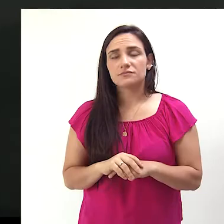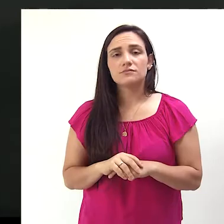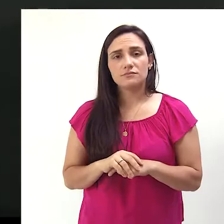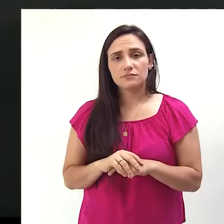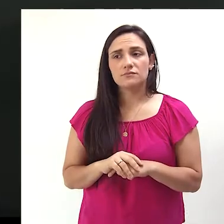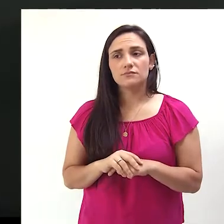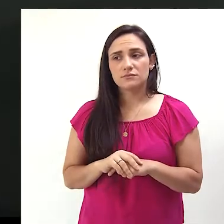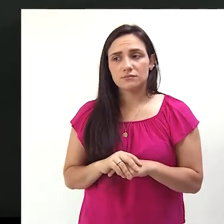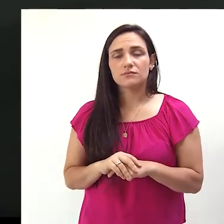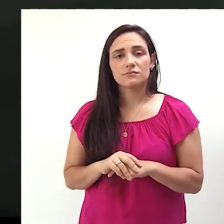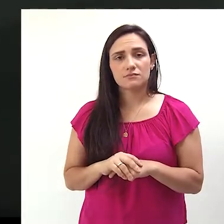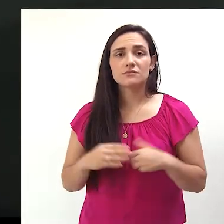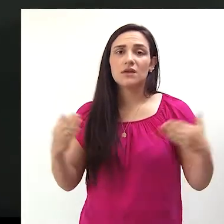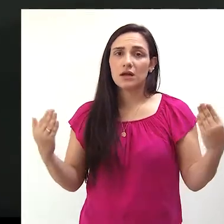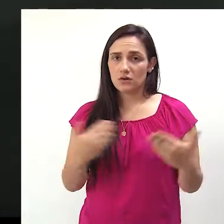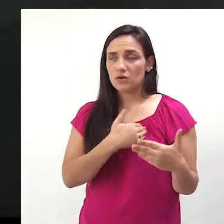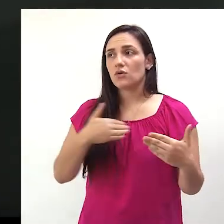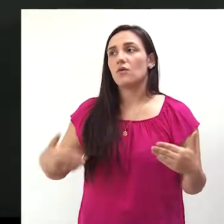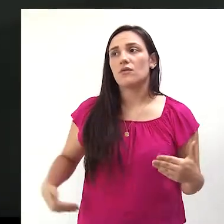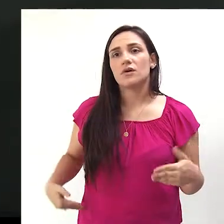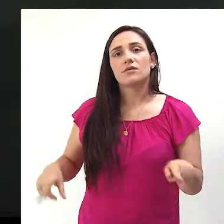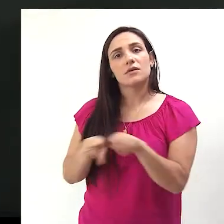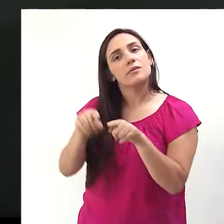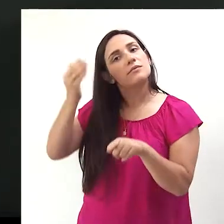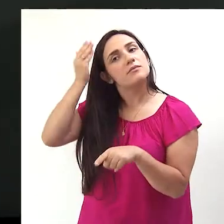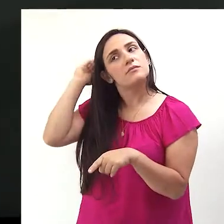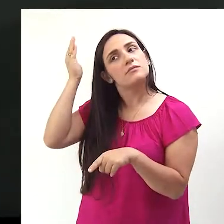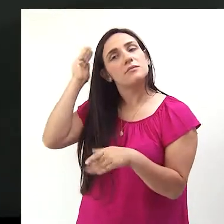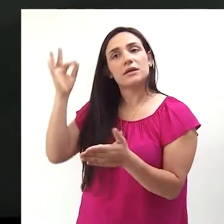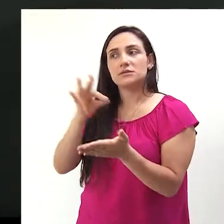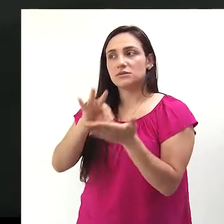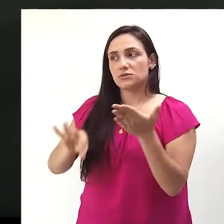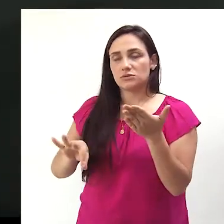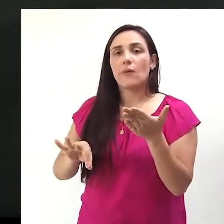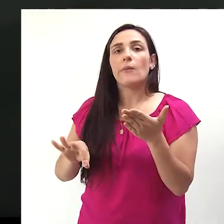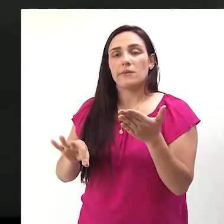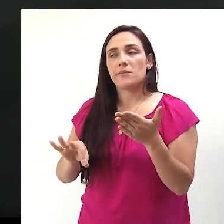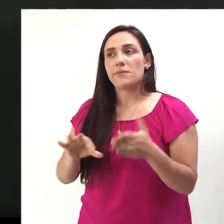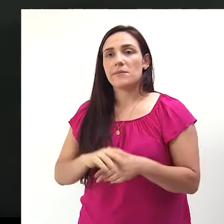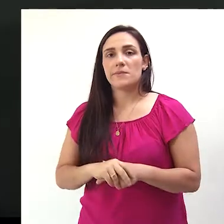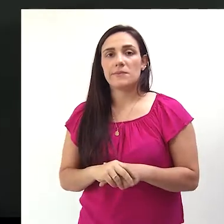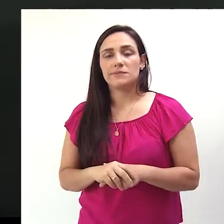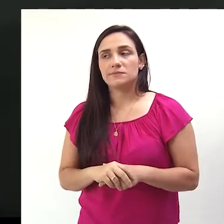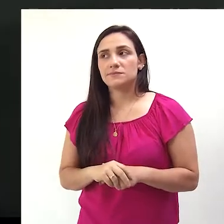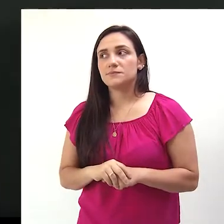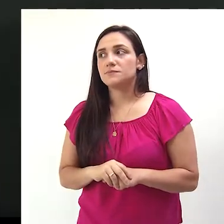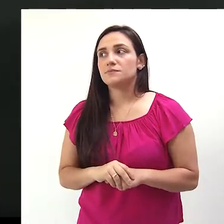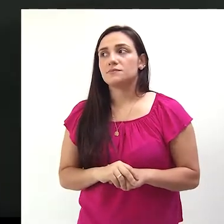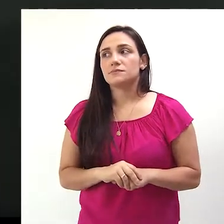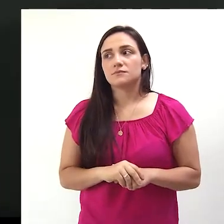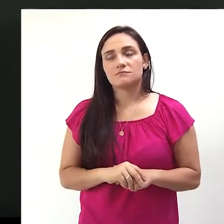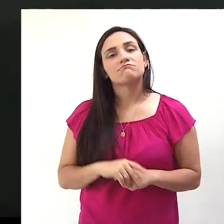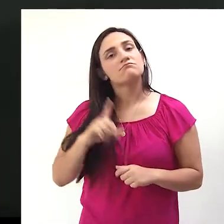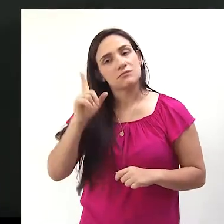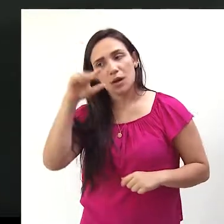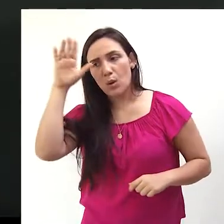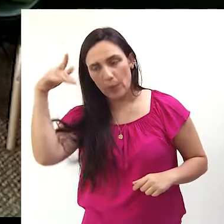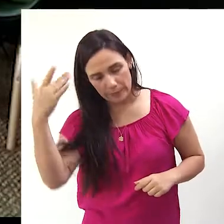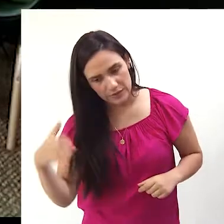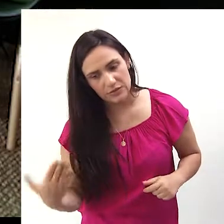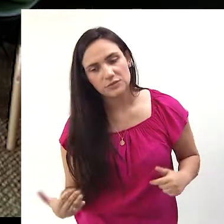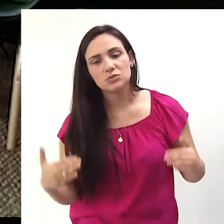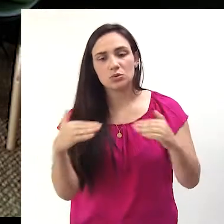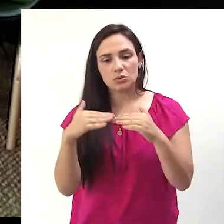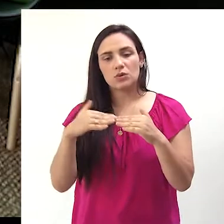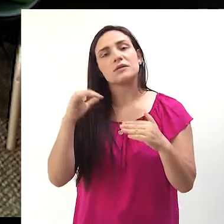Assembleia aprovou, e o nosso governador sancionou essa lei, então, que trouxe o nome do Dr. Micail para a Deleagro.